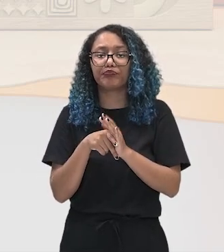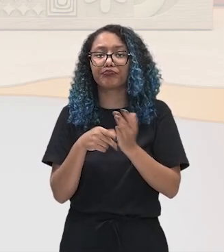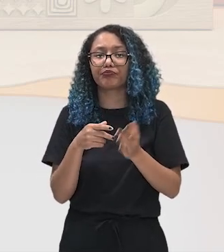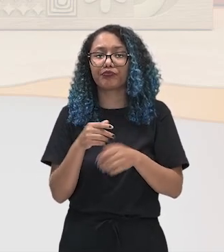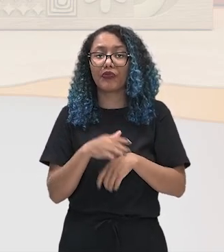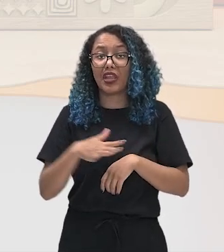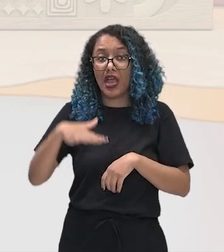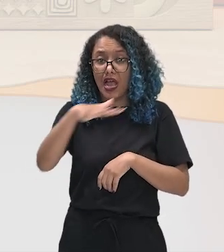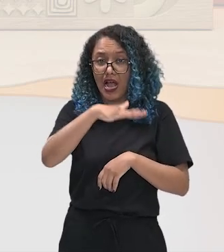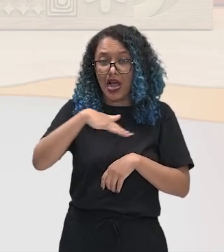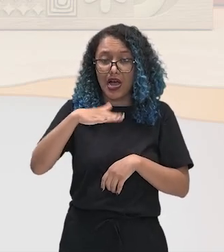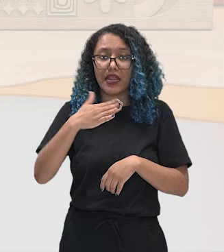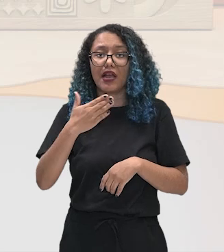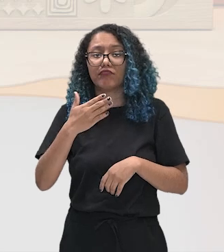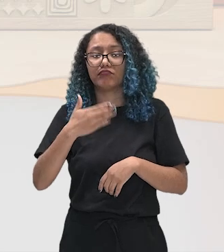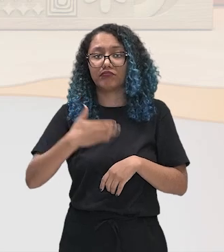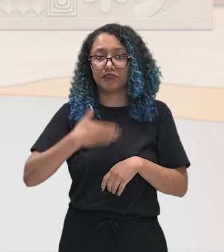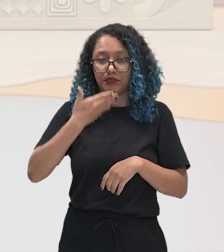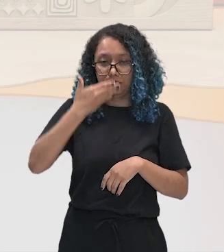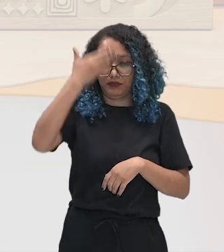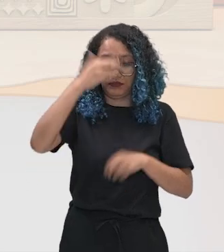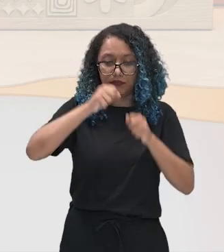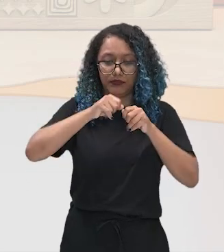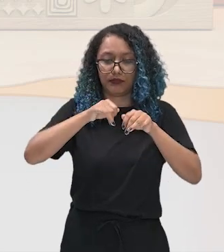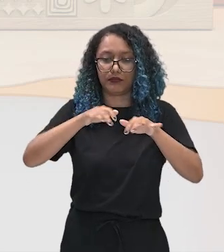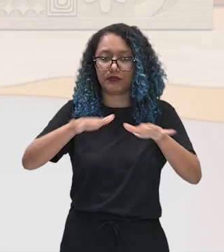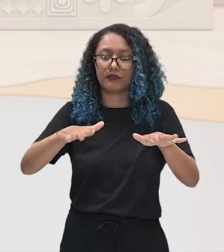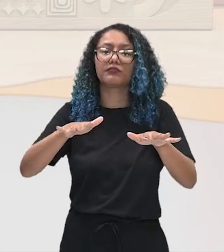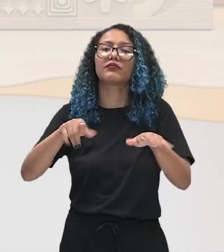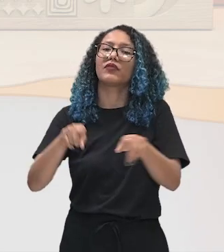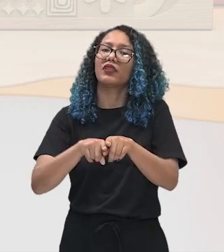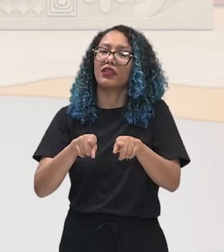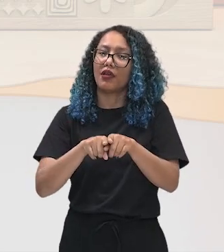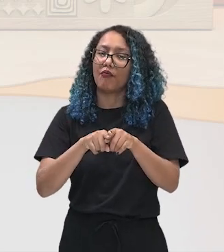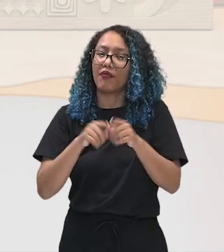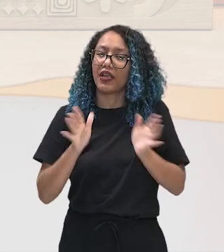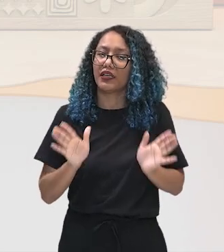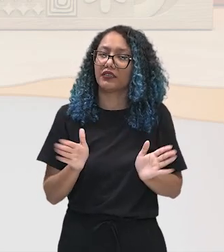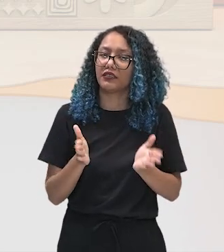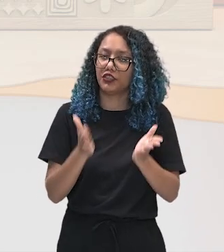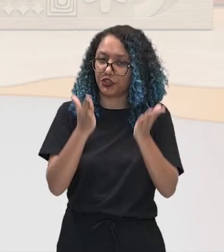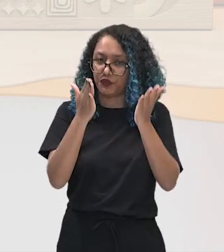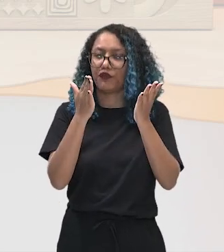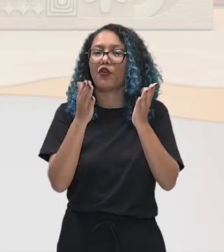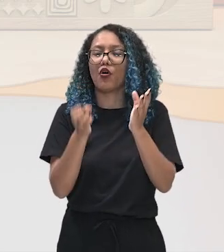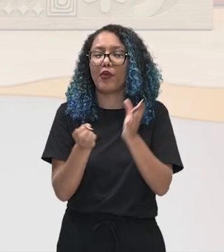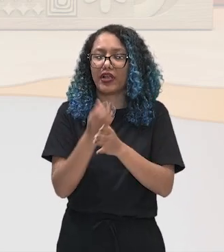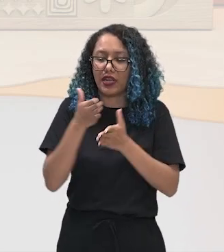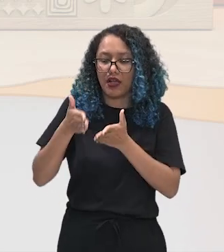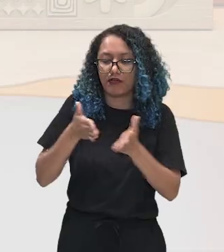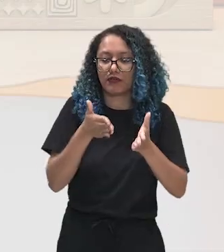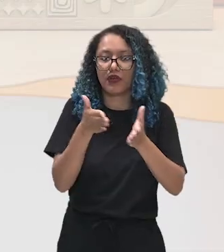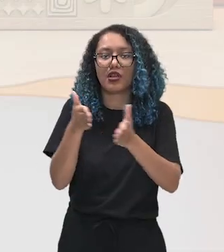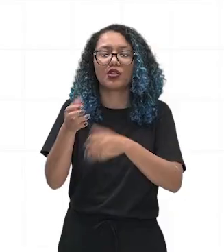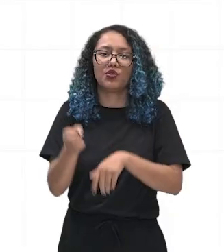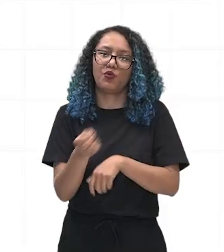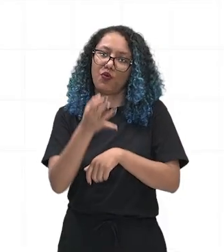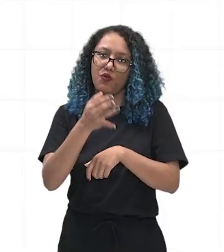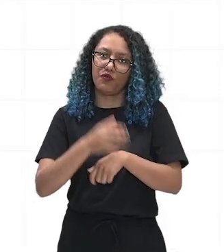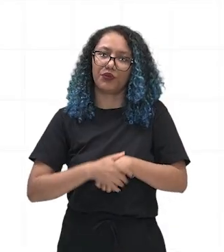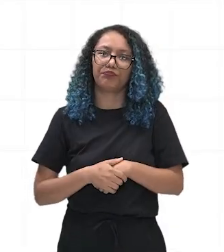expansão islâmica, que também contribuiu com o surgimento dessas rotas comerciais, tá? O